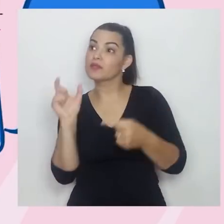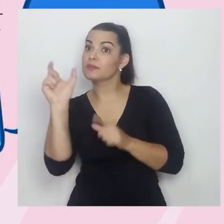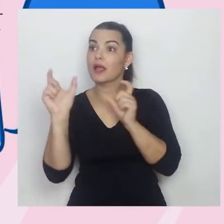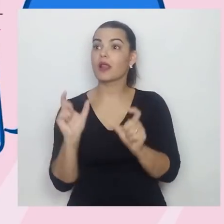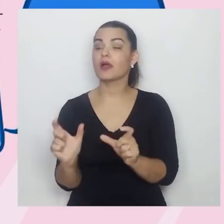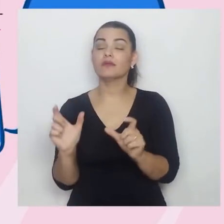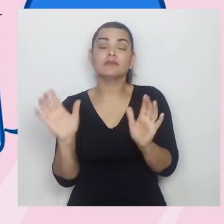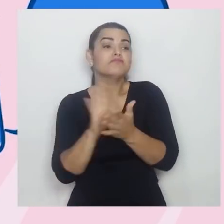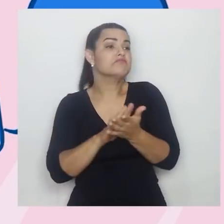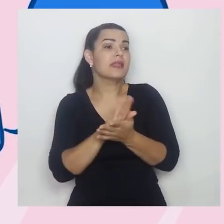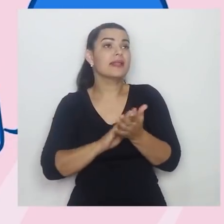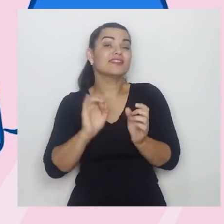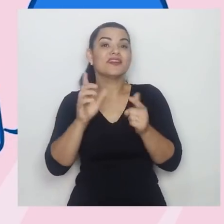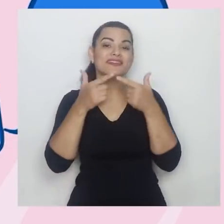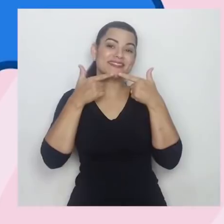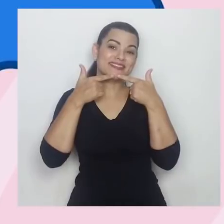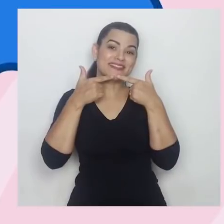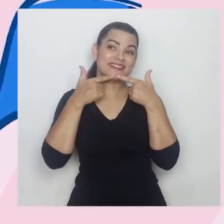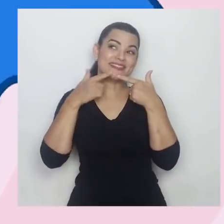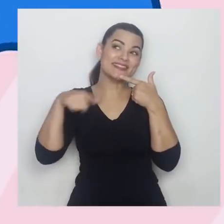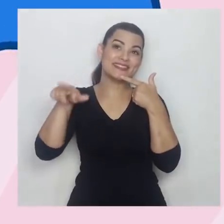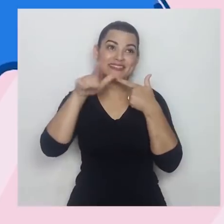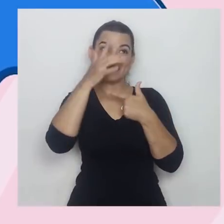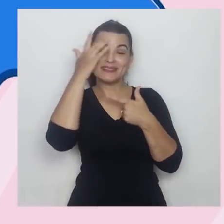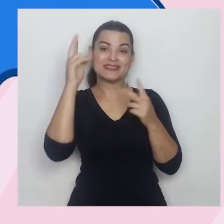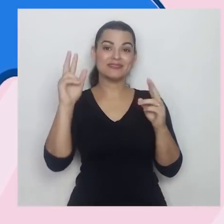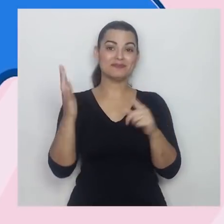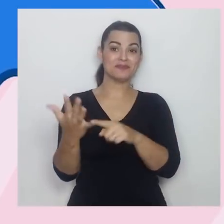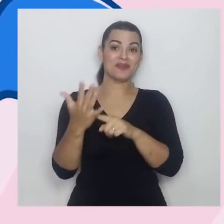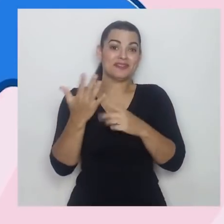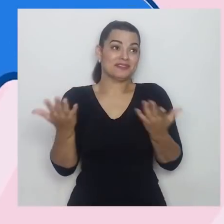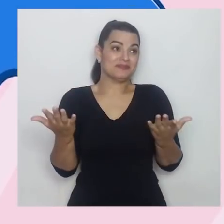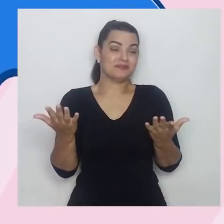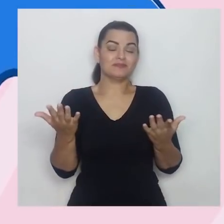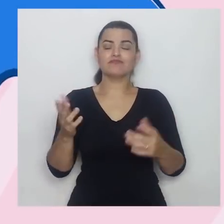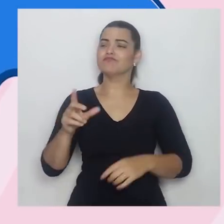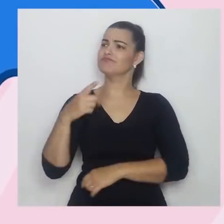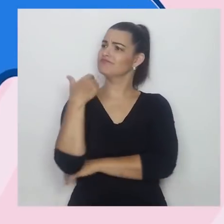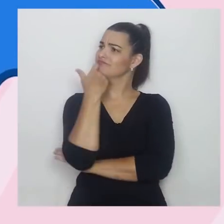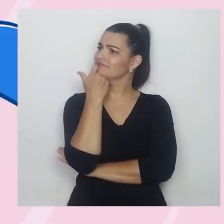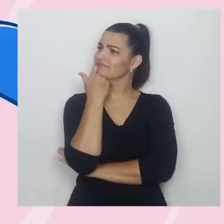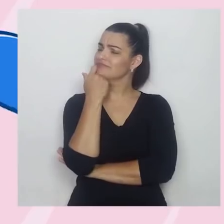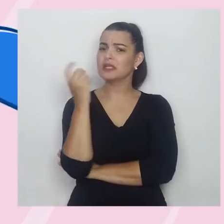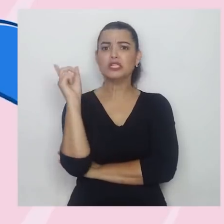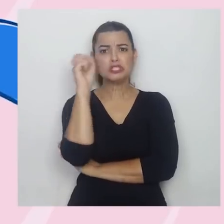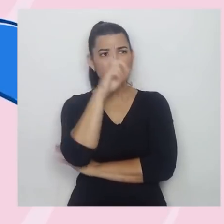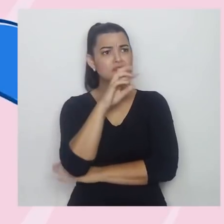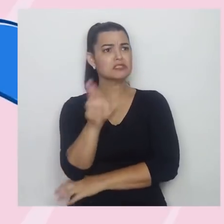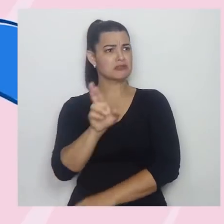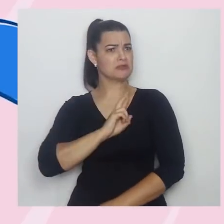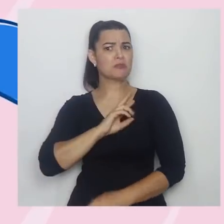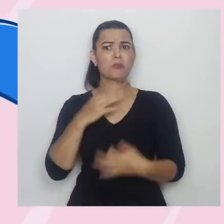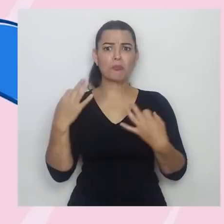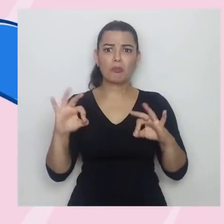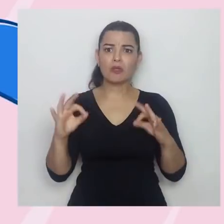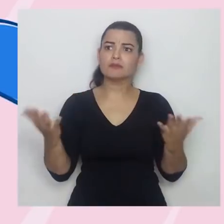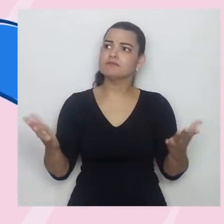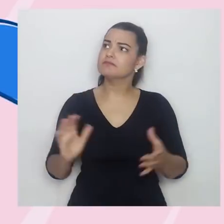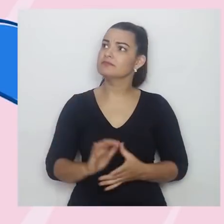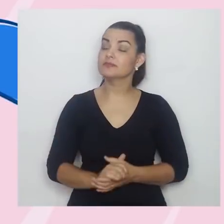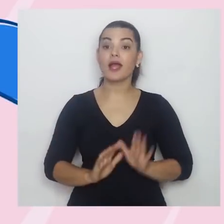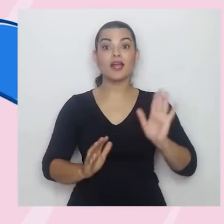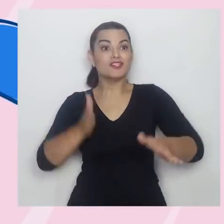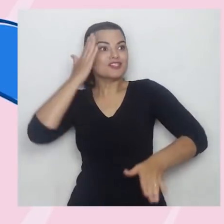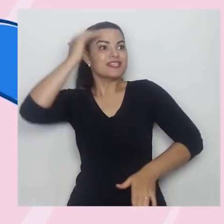deram um sorrisinho. Vai ser difícil encontrar uma resposta. Não.